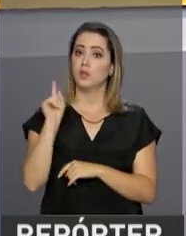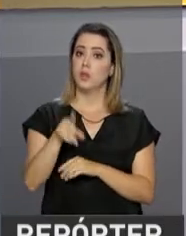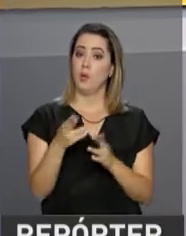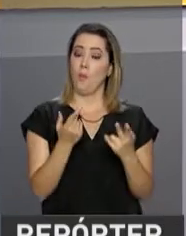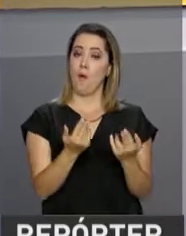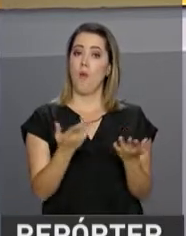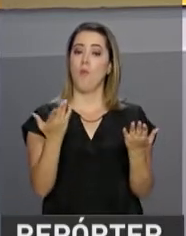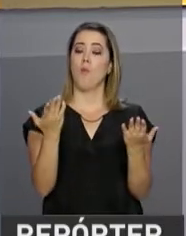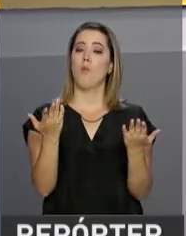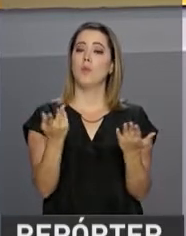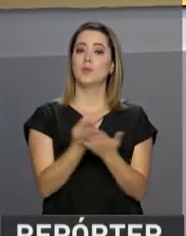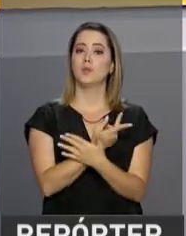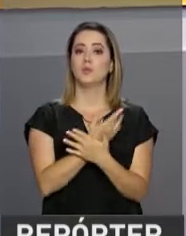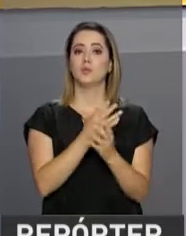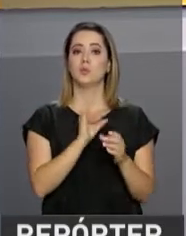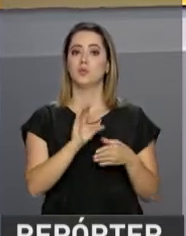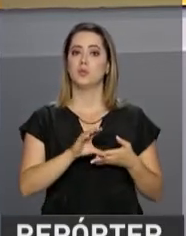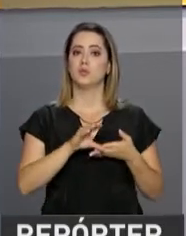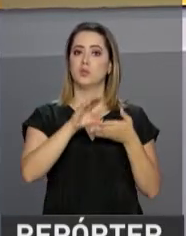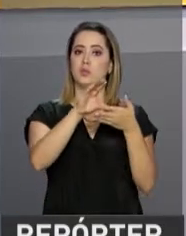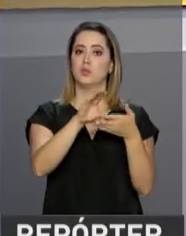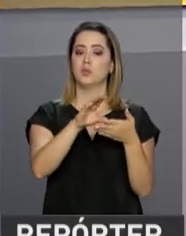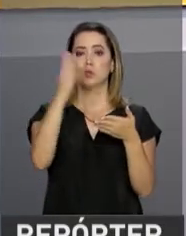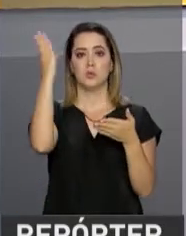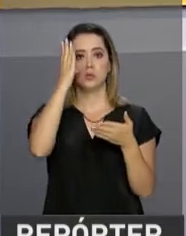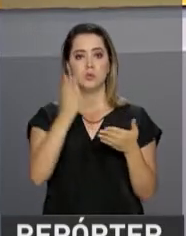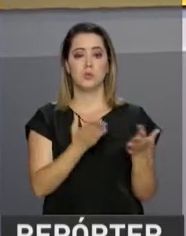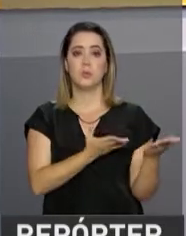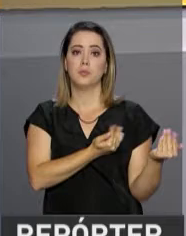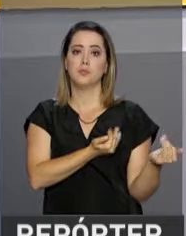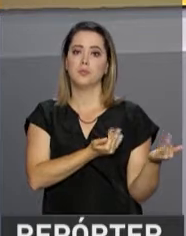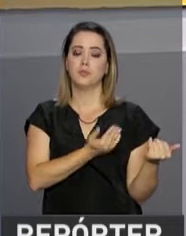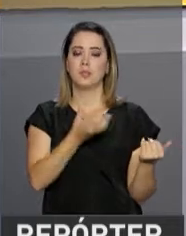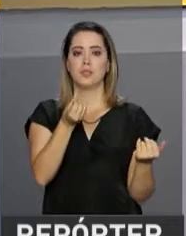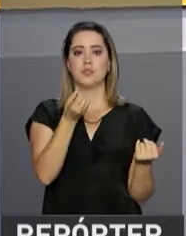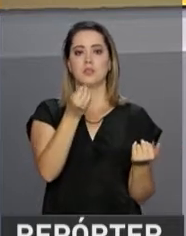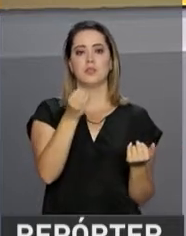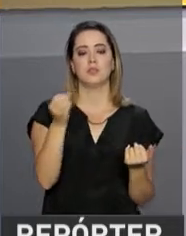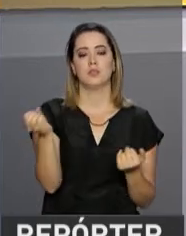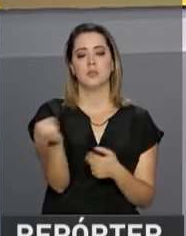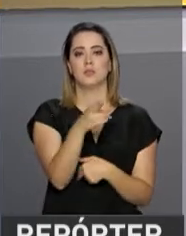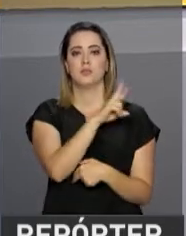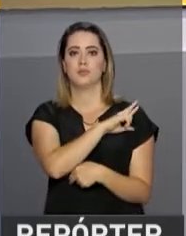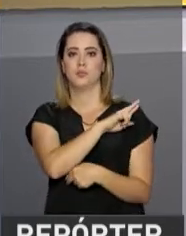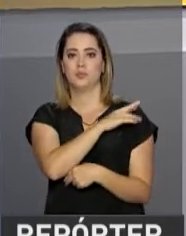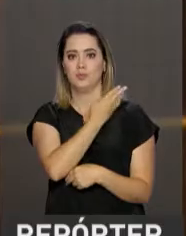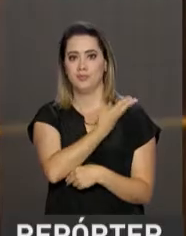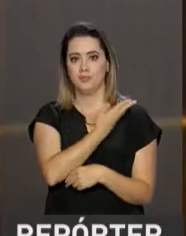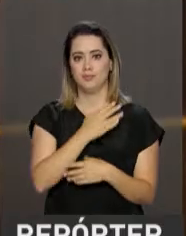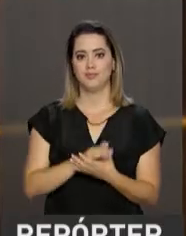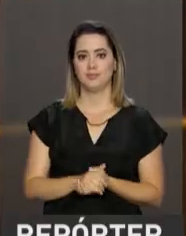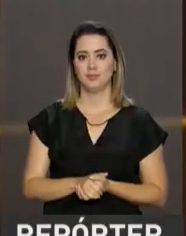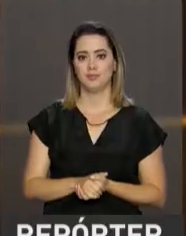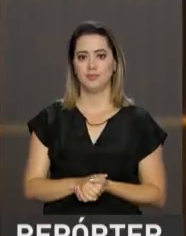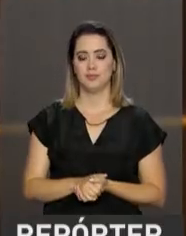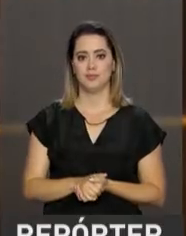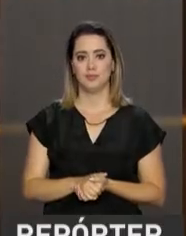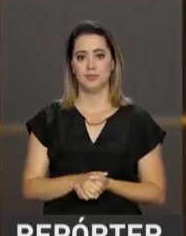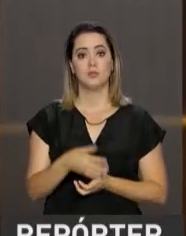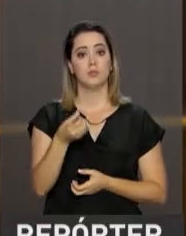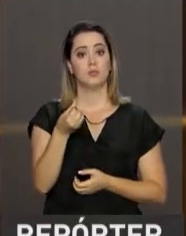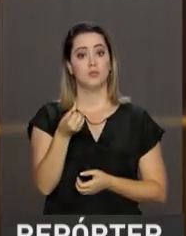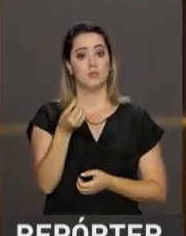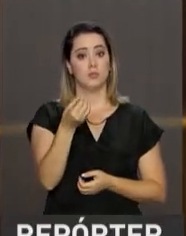conselho nacional da juventude que empossou hoje 60 novos representantes dos